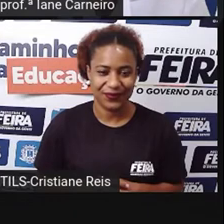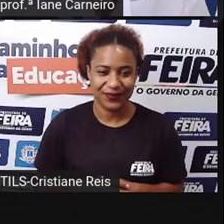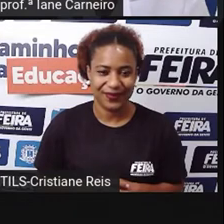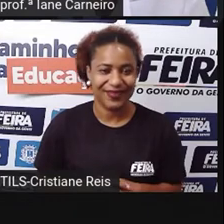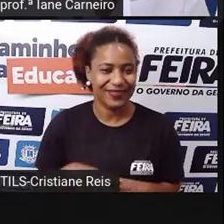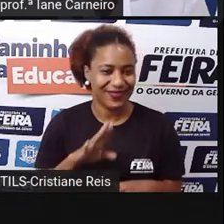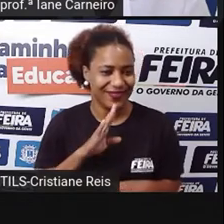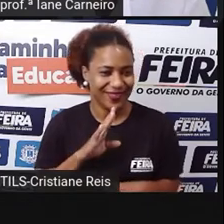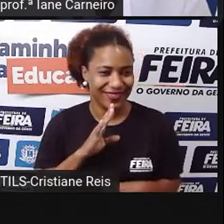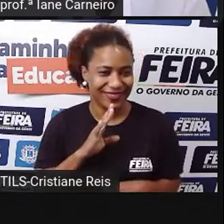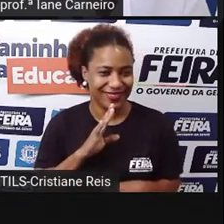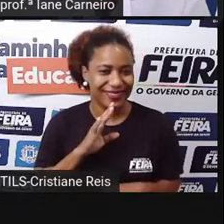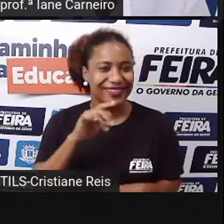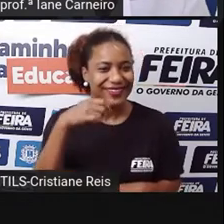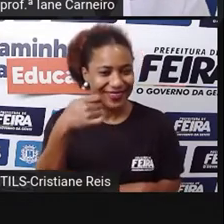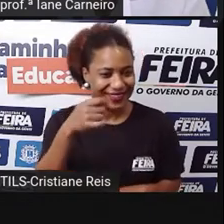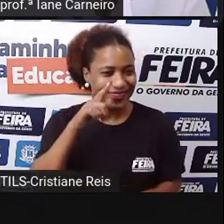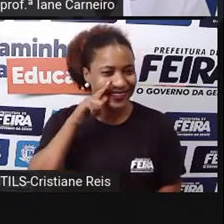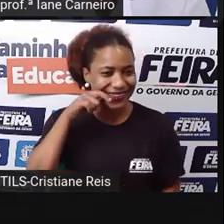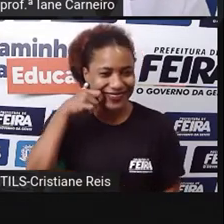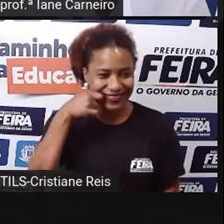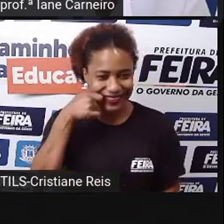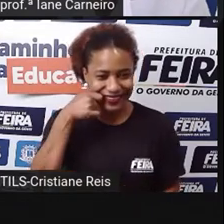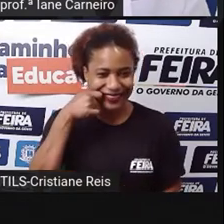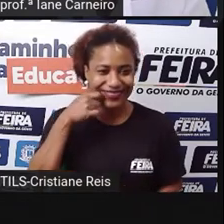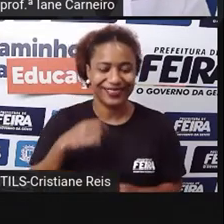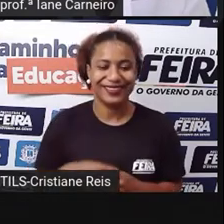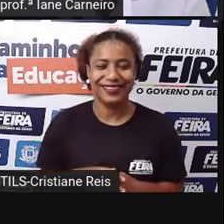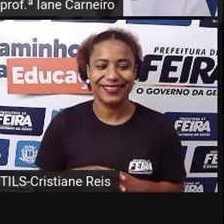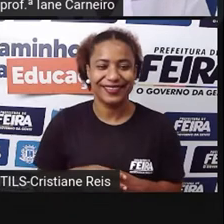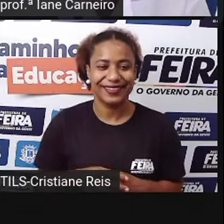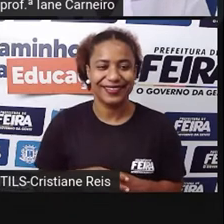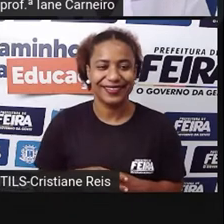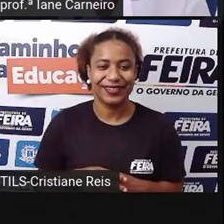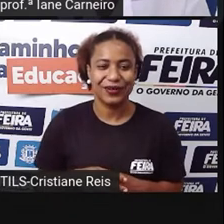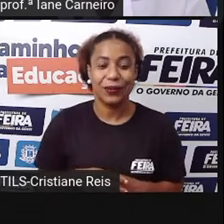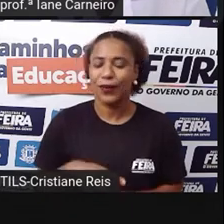Vamos para a próxima. Agora aqui, ó. Caco.